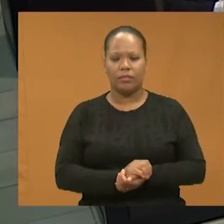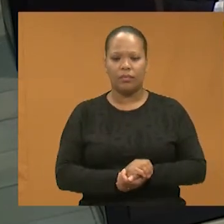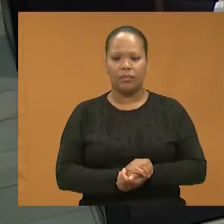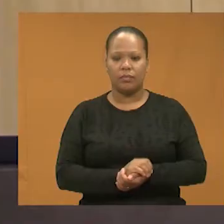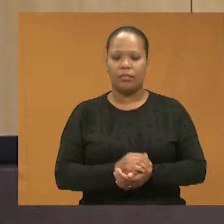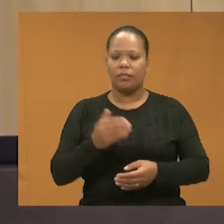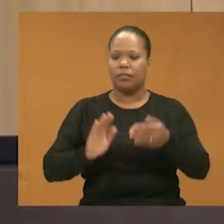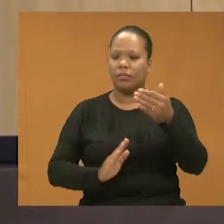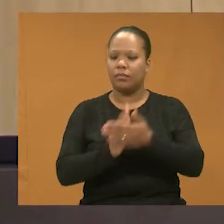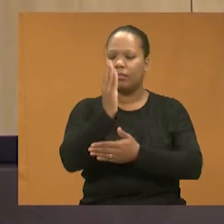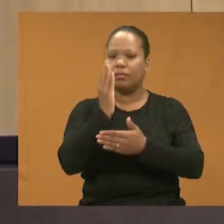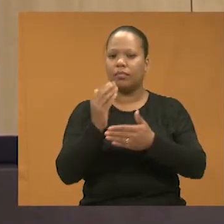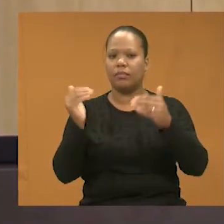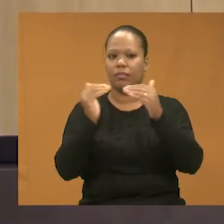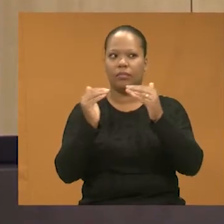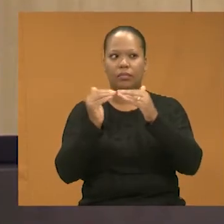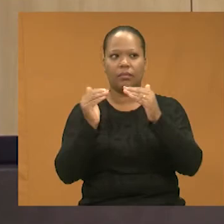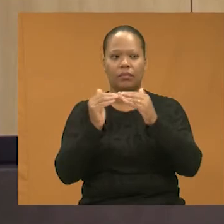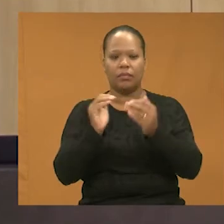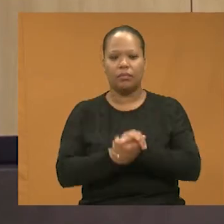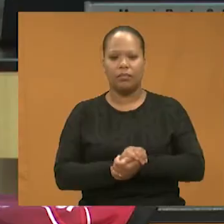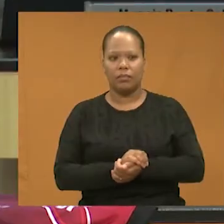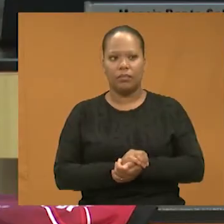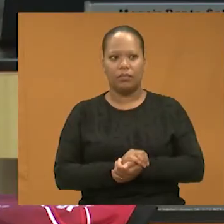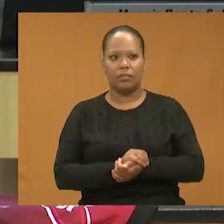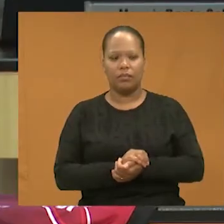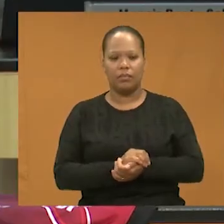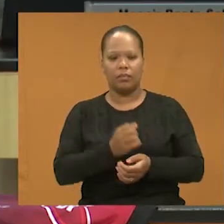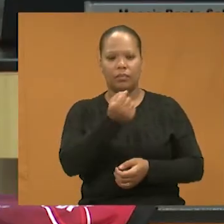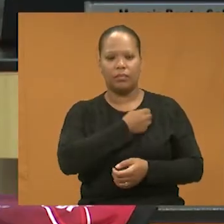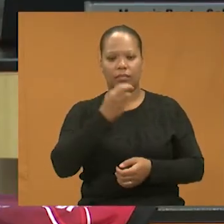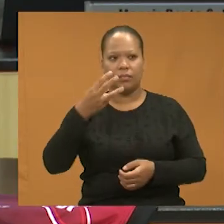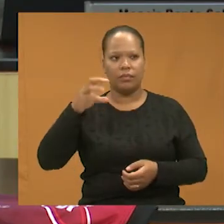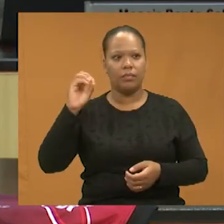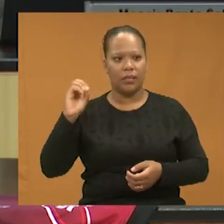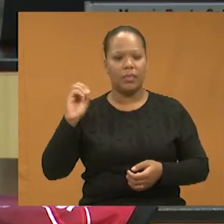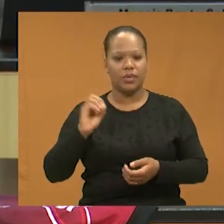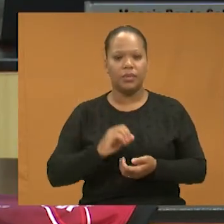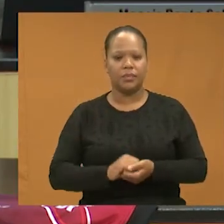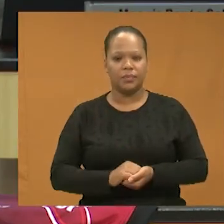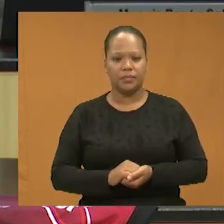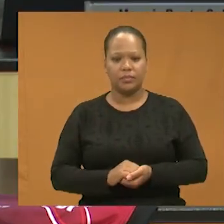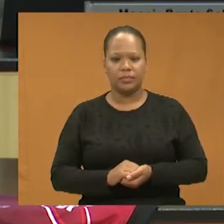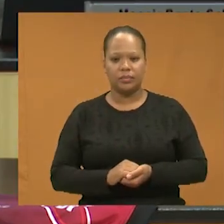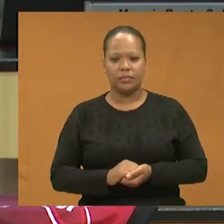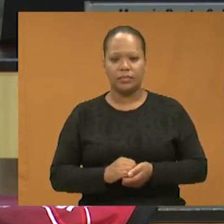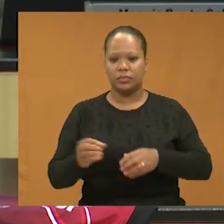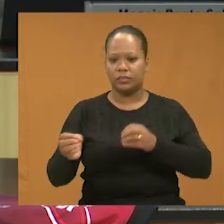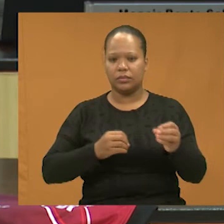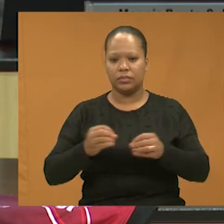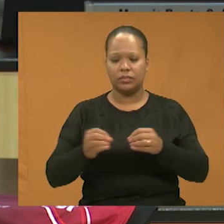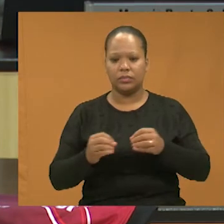informações. Pedido de informação número 30. requer informações acerca de obras